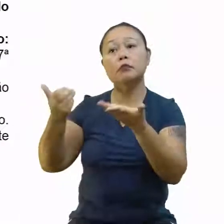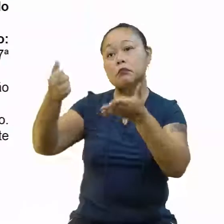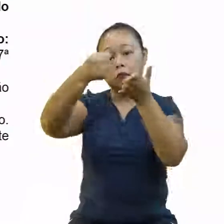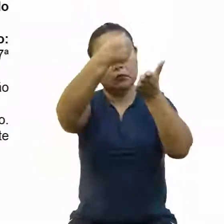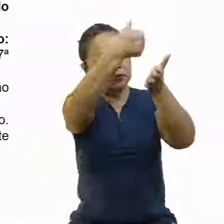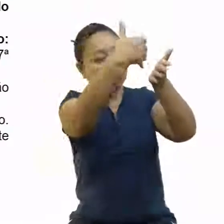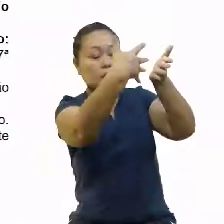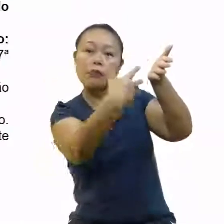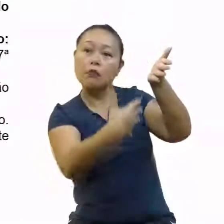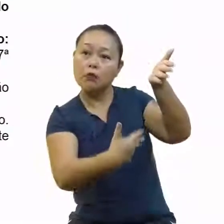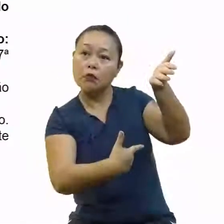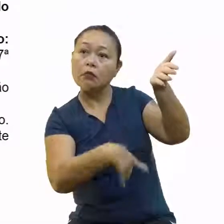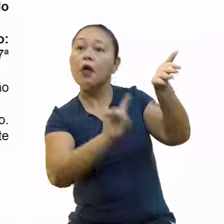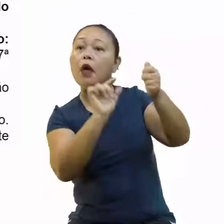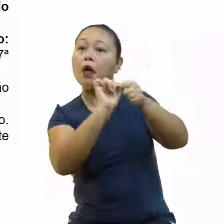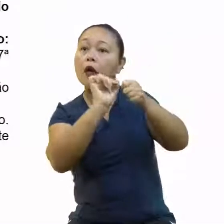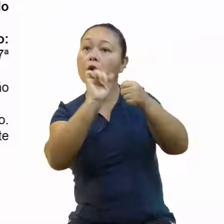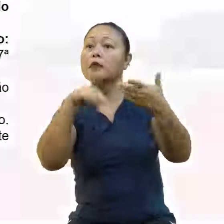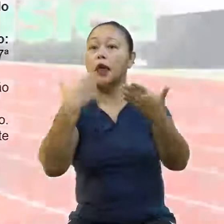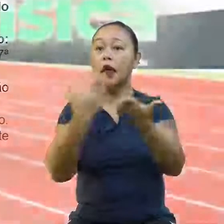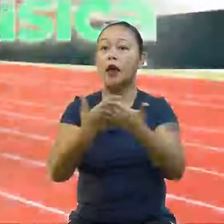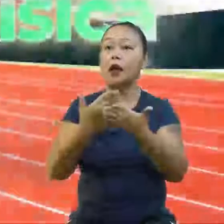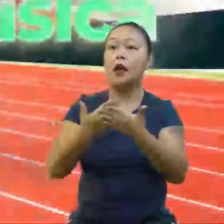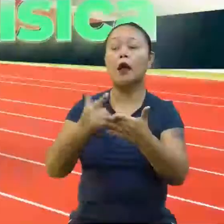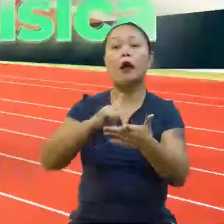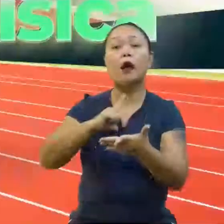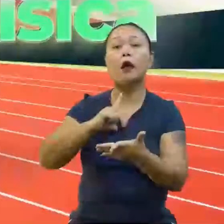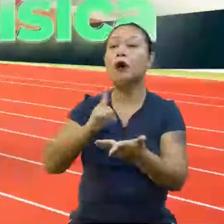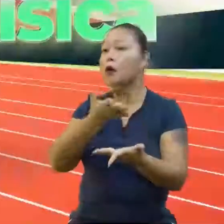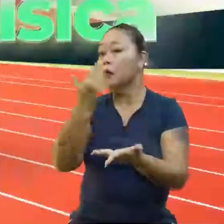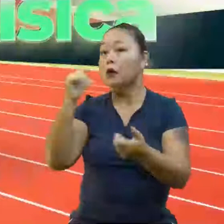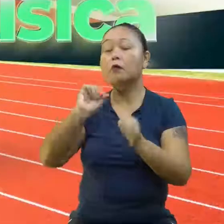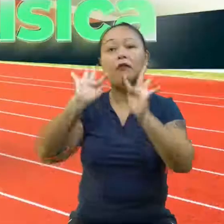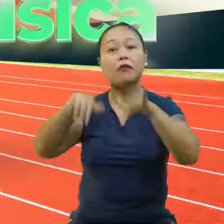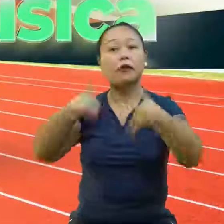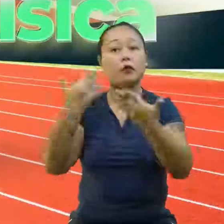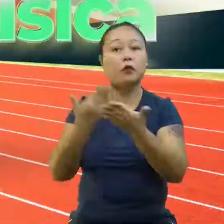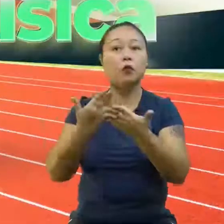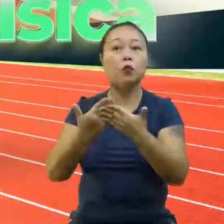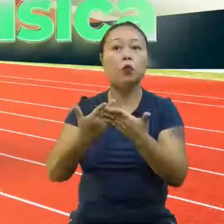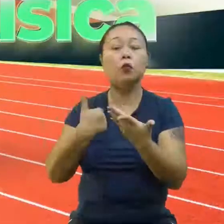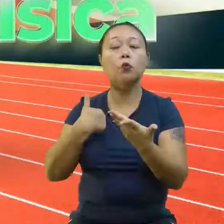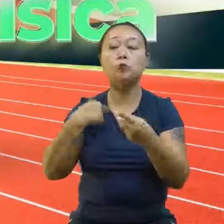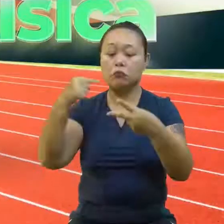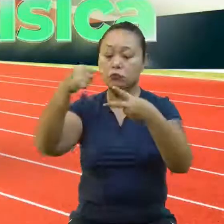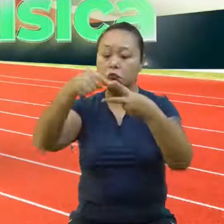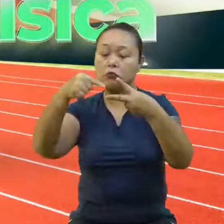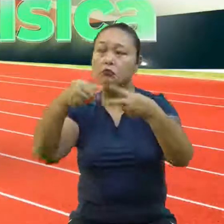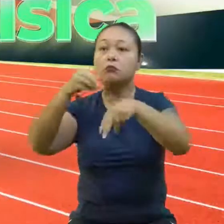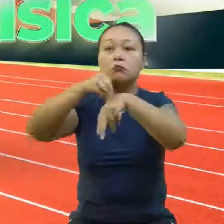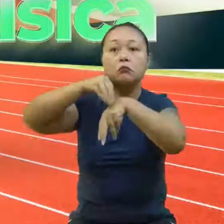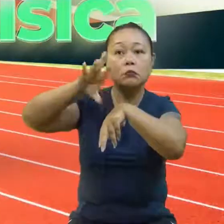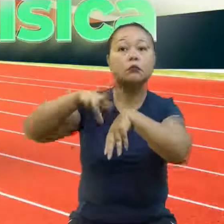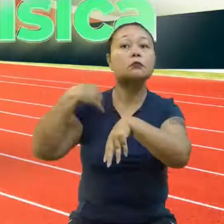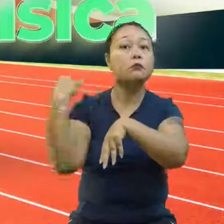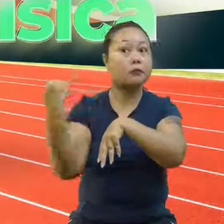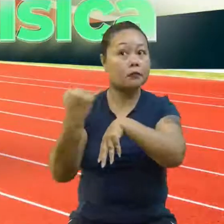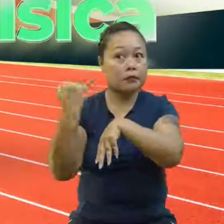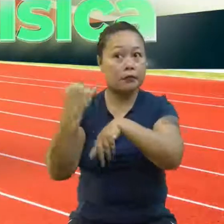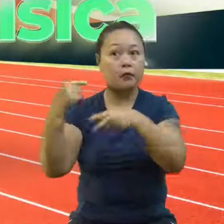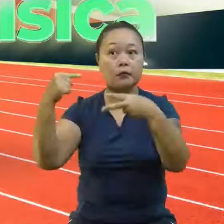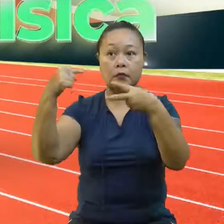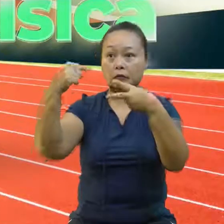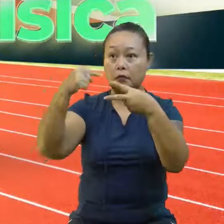referências da aula. Venham comigo aqui para a gente fechar a nossa aula. Viu que eu dei 2 dicas bem importantes, né?